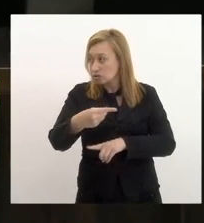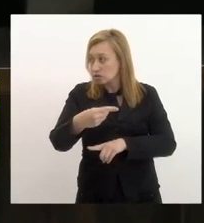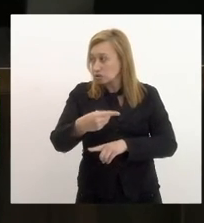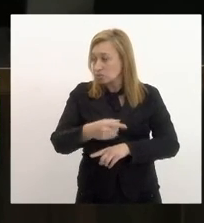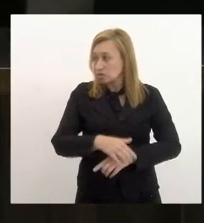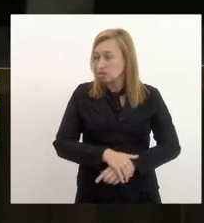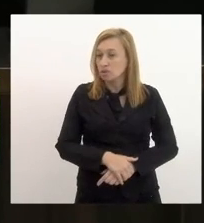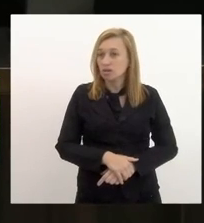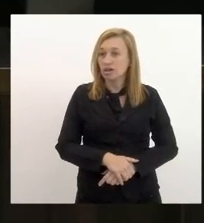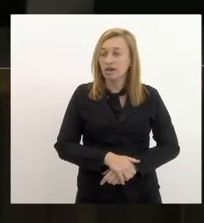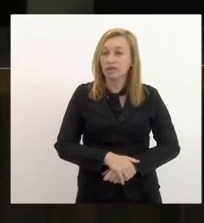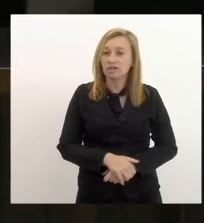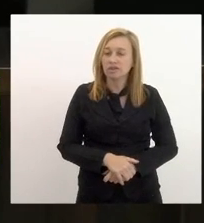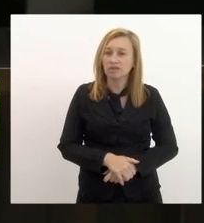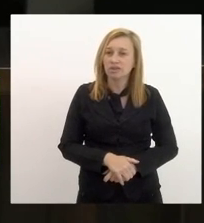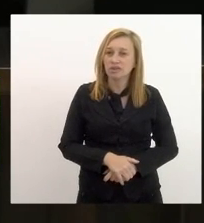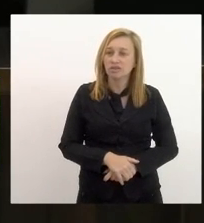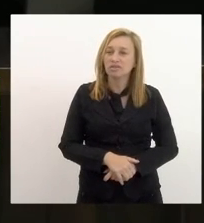né